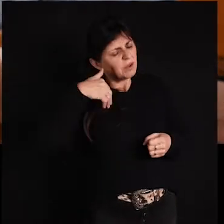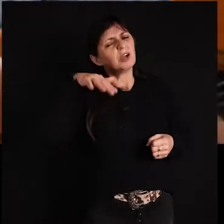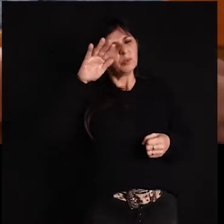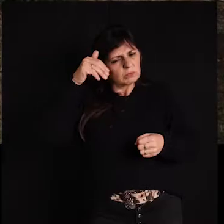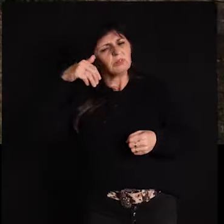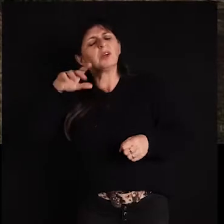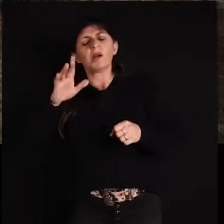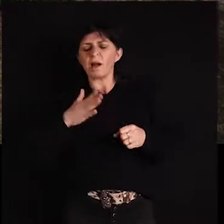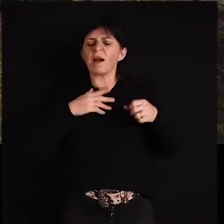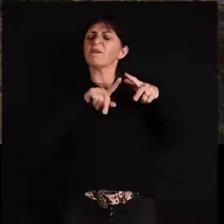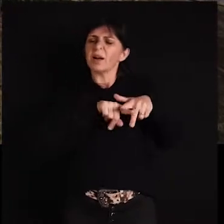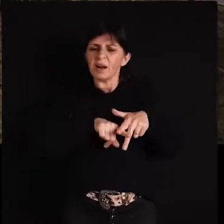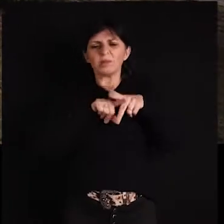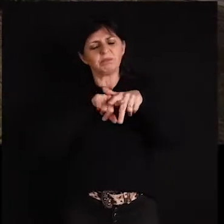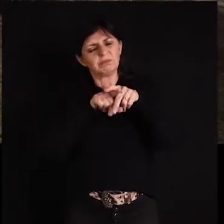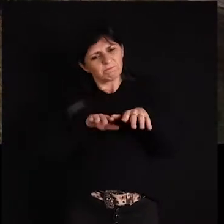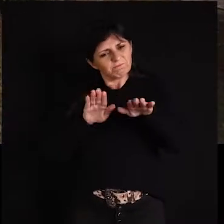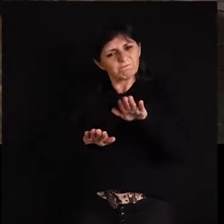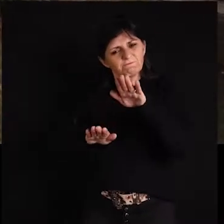trote forte, meu